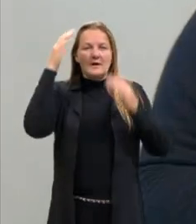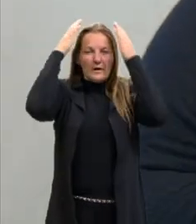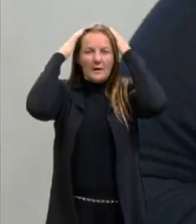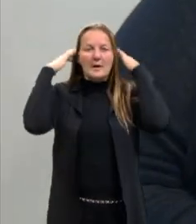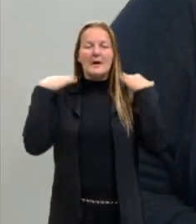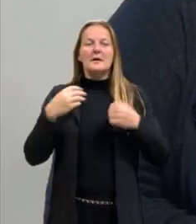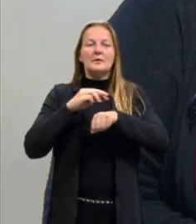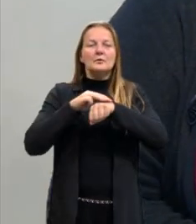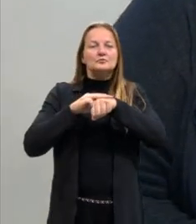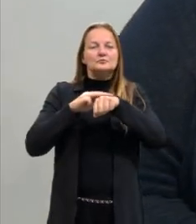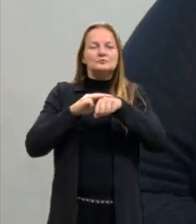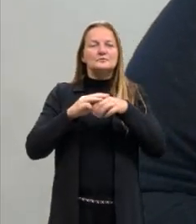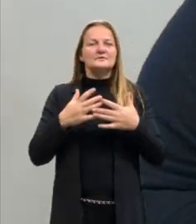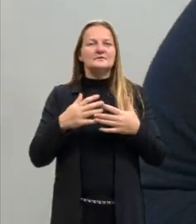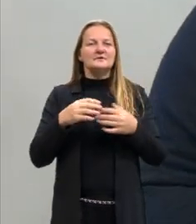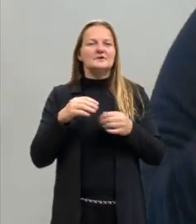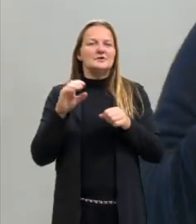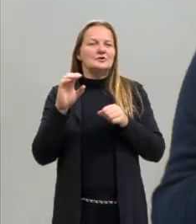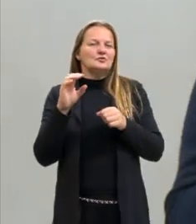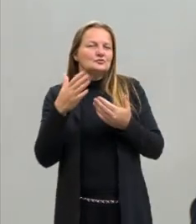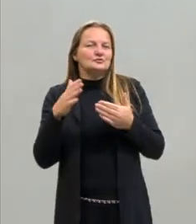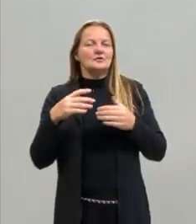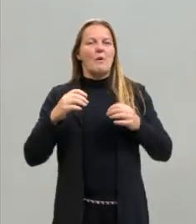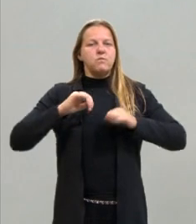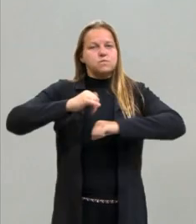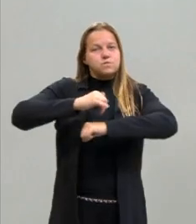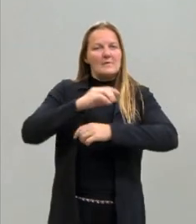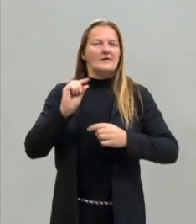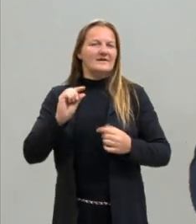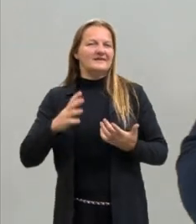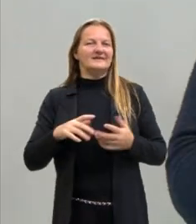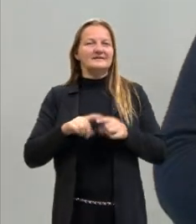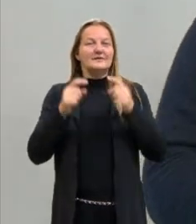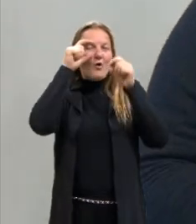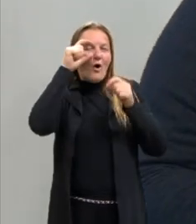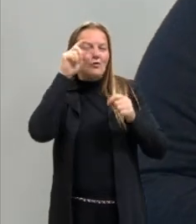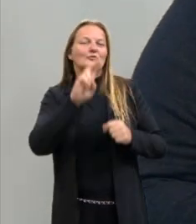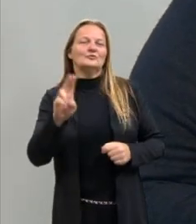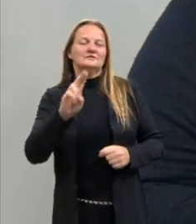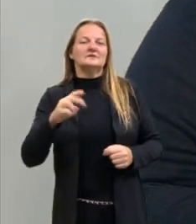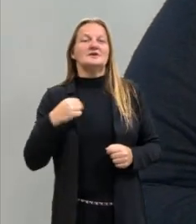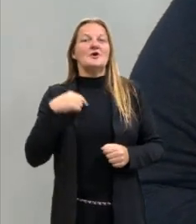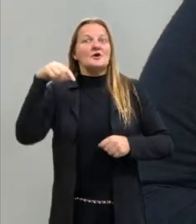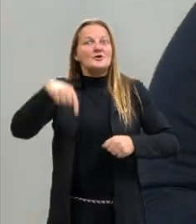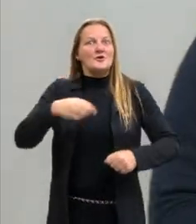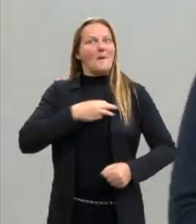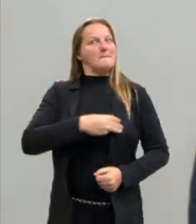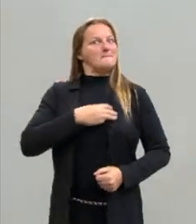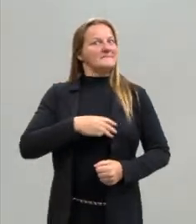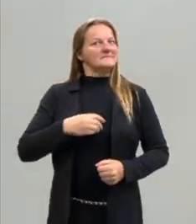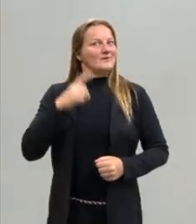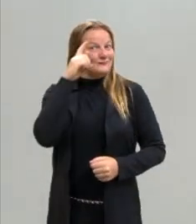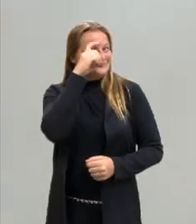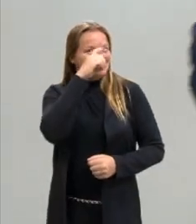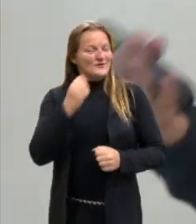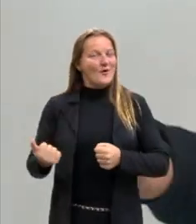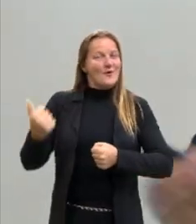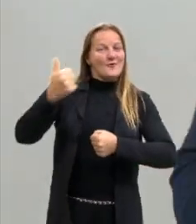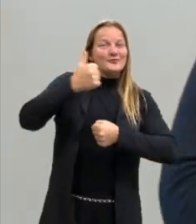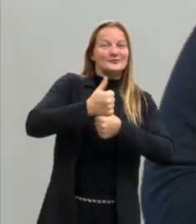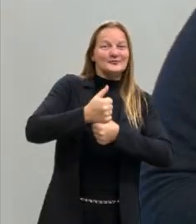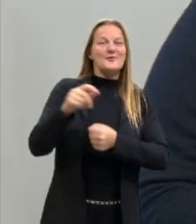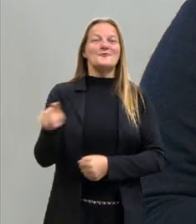castanhos olhos castanhos Eu uso óculos sou gordinha e vim aqui né com a missão difícil de